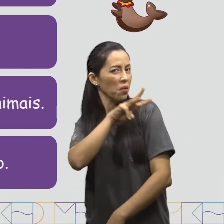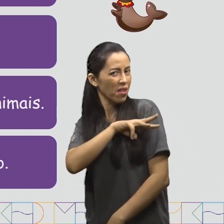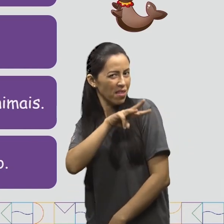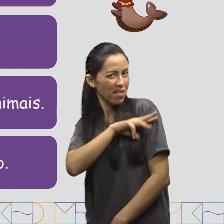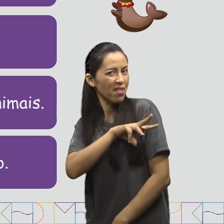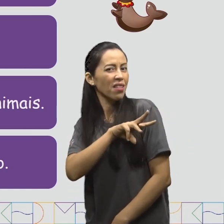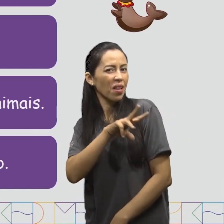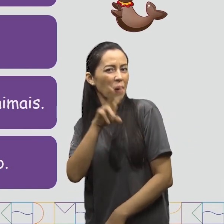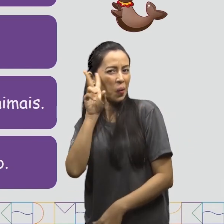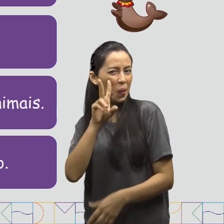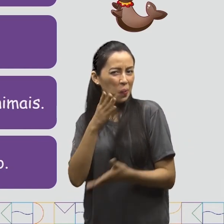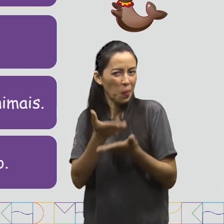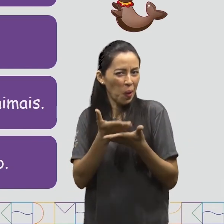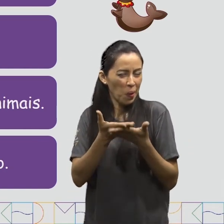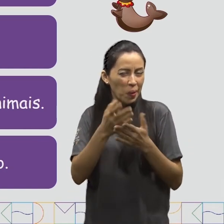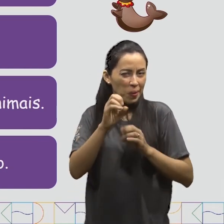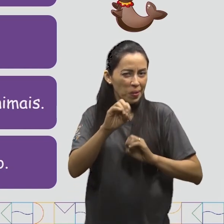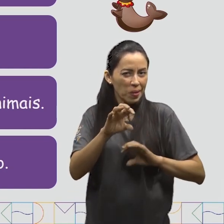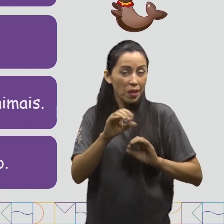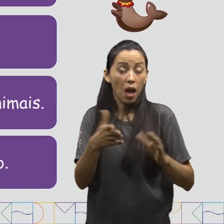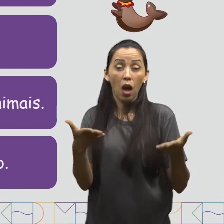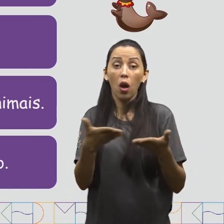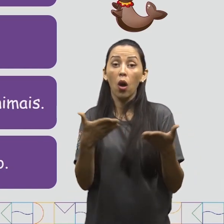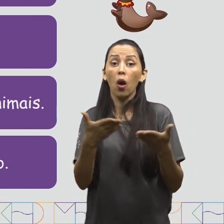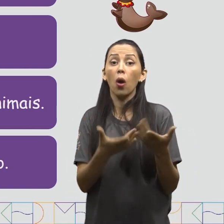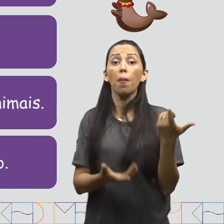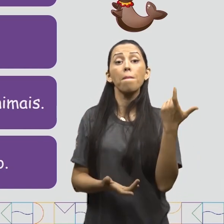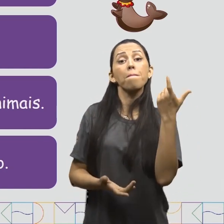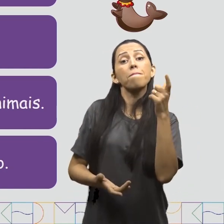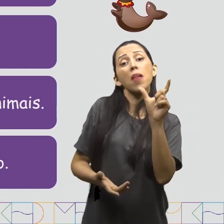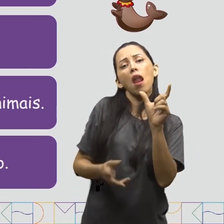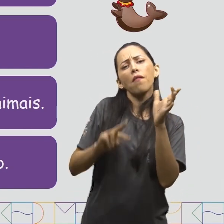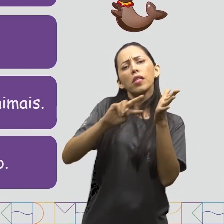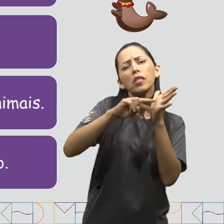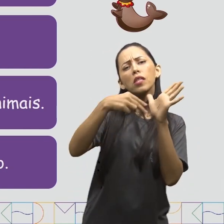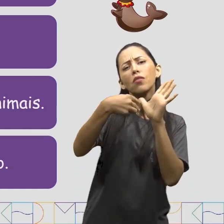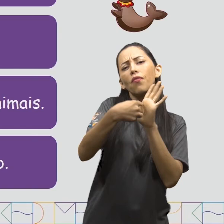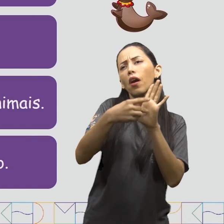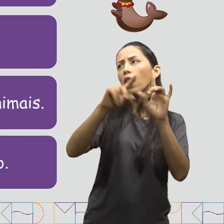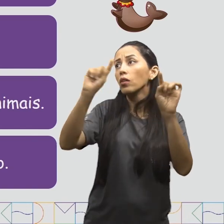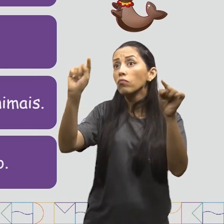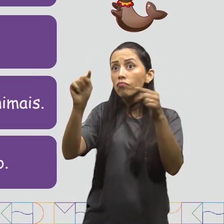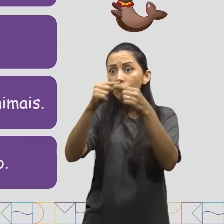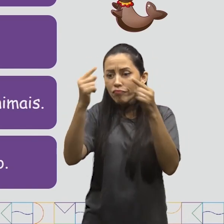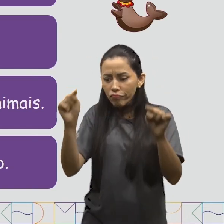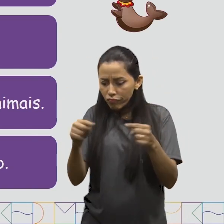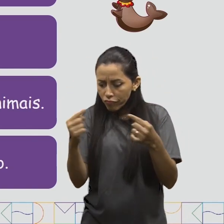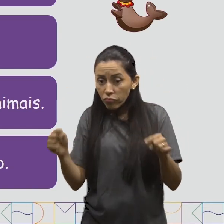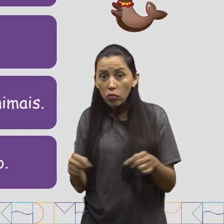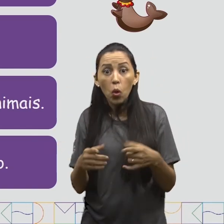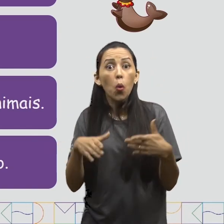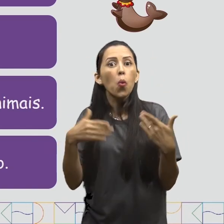ano, construído na aula de hoje, ligue os significados das palavras lidas no poema.